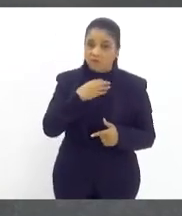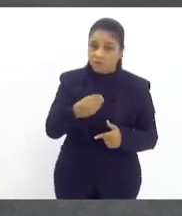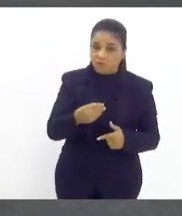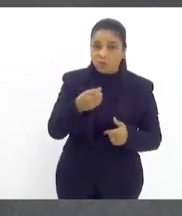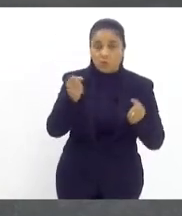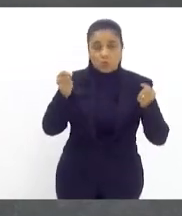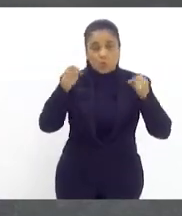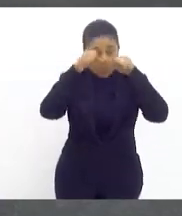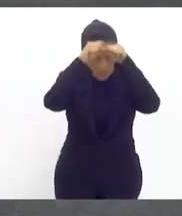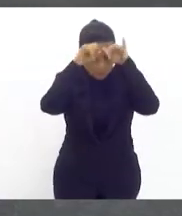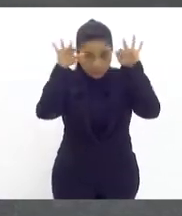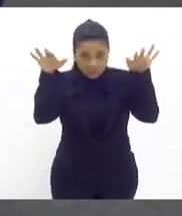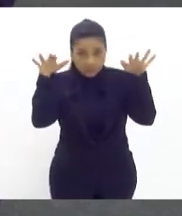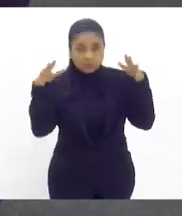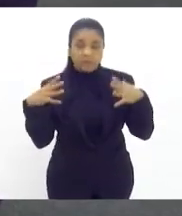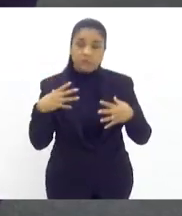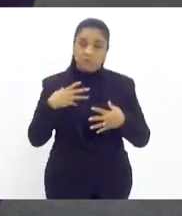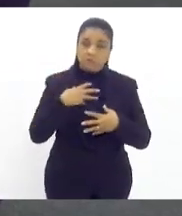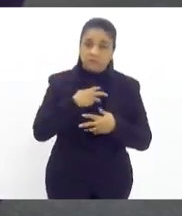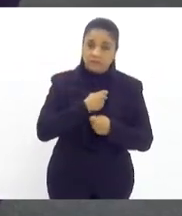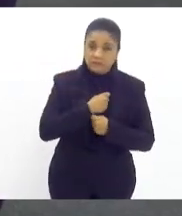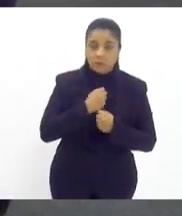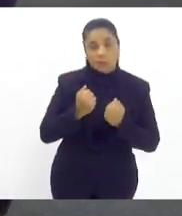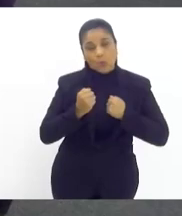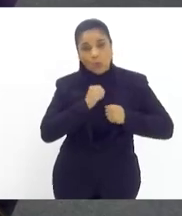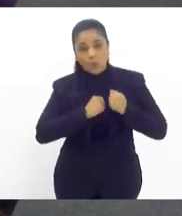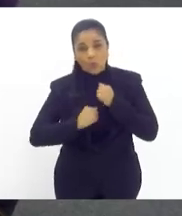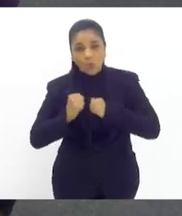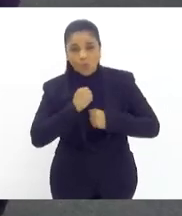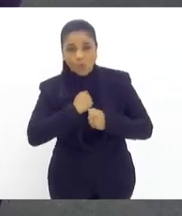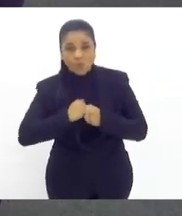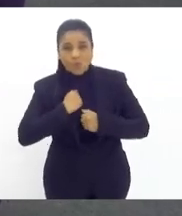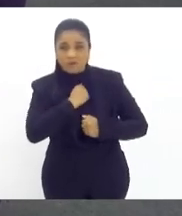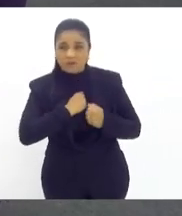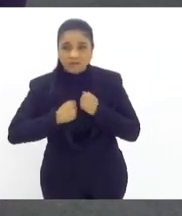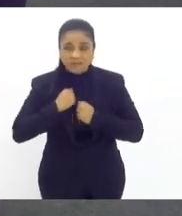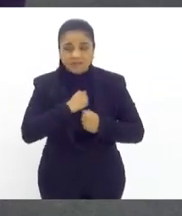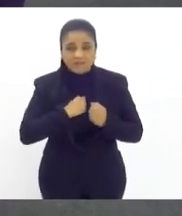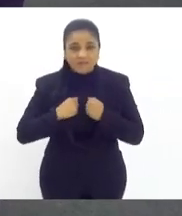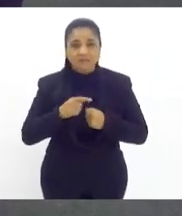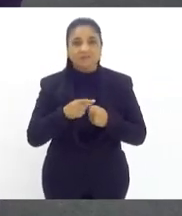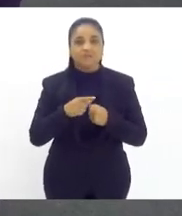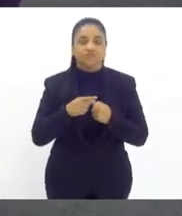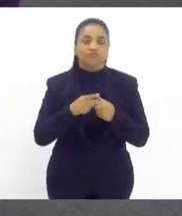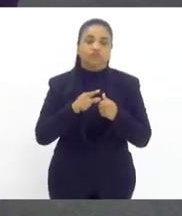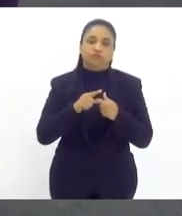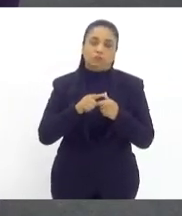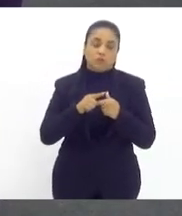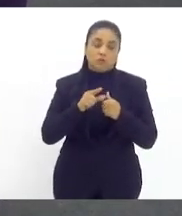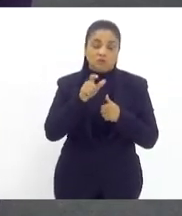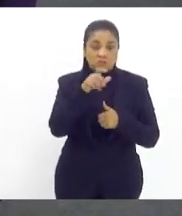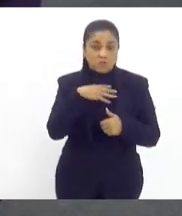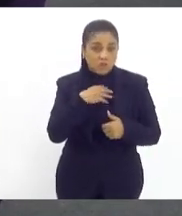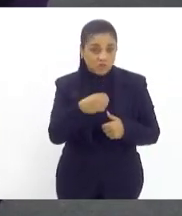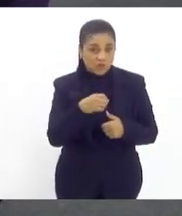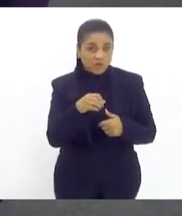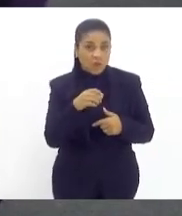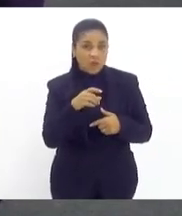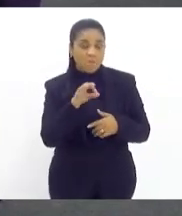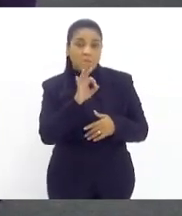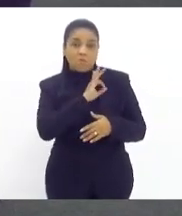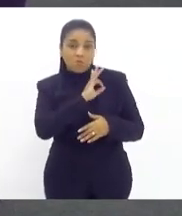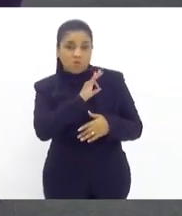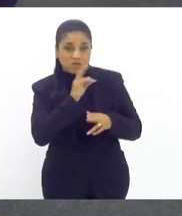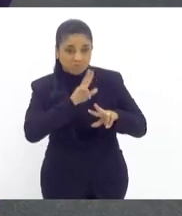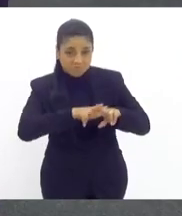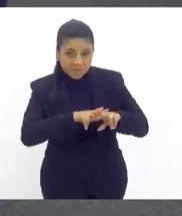depressão com ansiedade que não quer que seu filho vire caso de polícia porque tem grupos extremistas promovendo violência